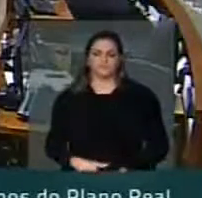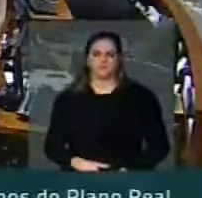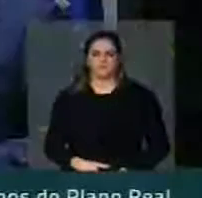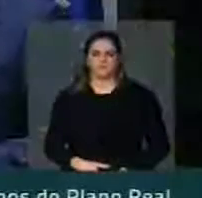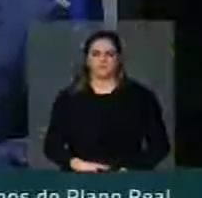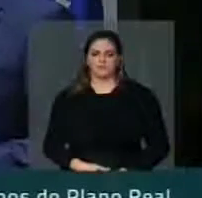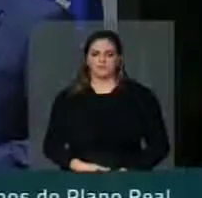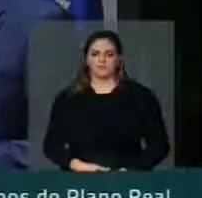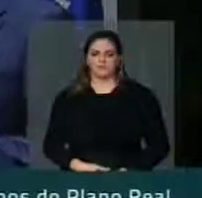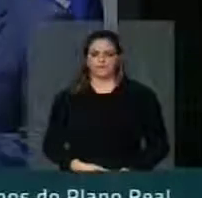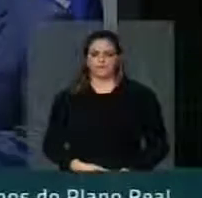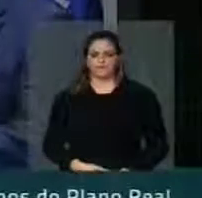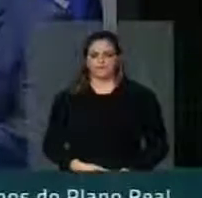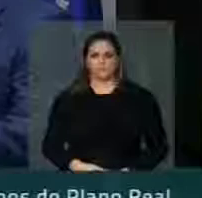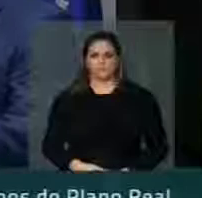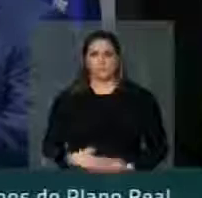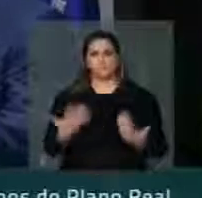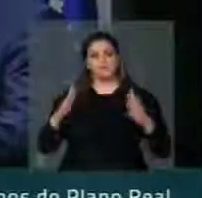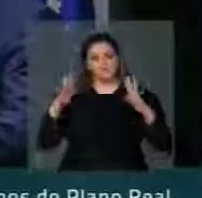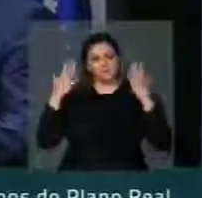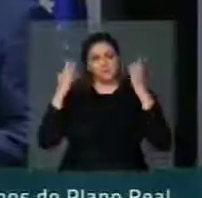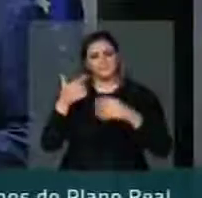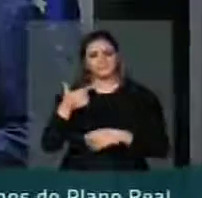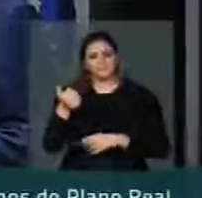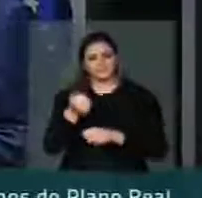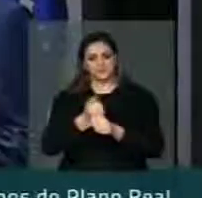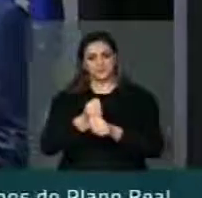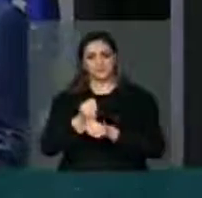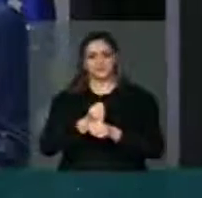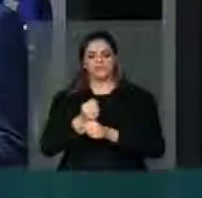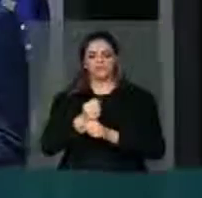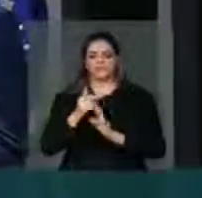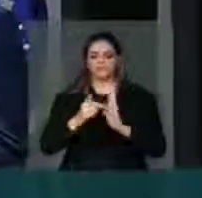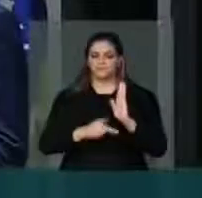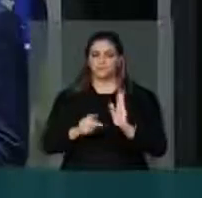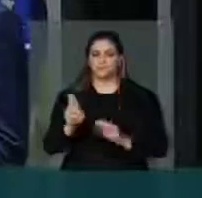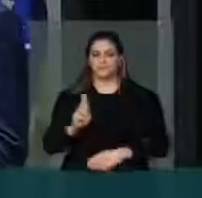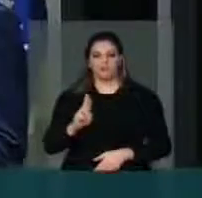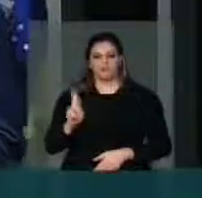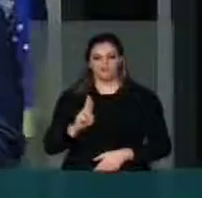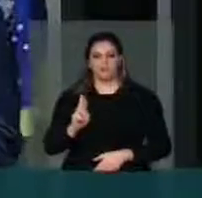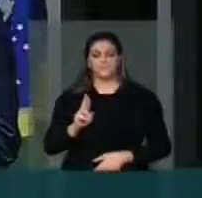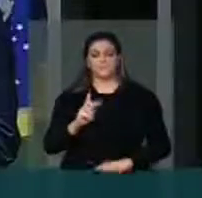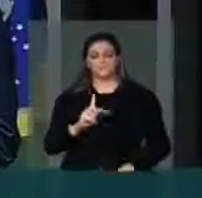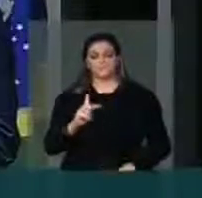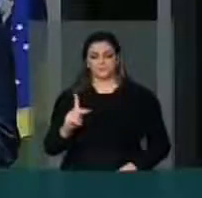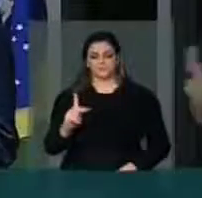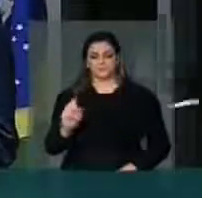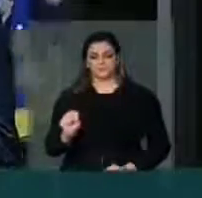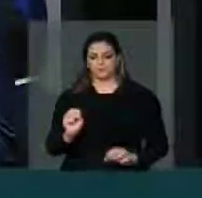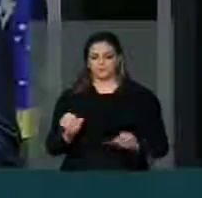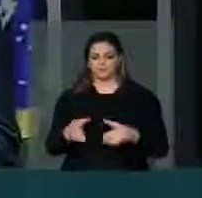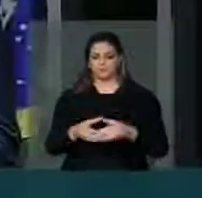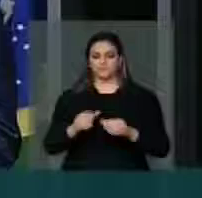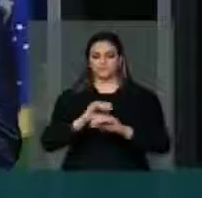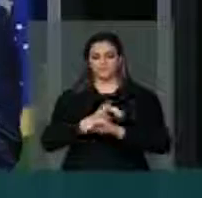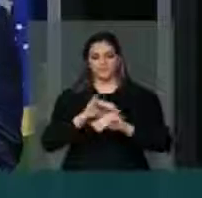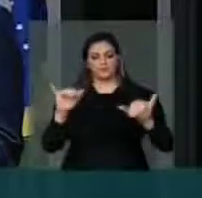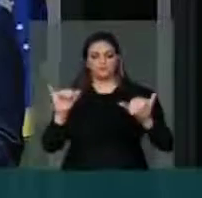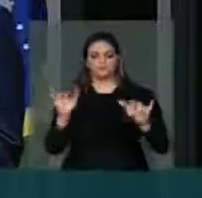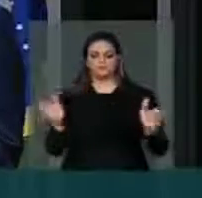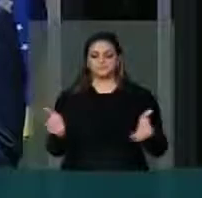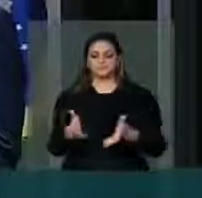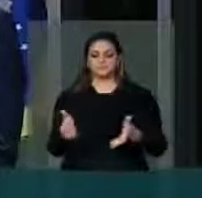Ao celebrar o 21º aniversário do lançamento da moeda real, o PPS expressa principalmente